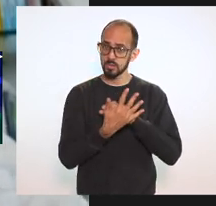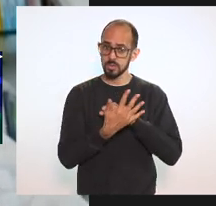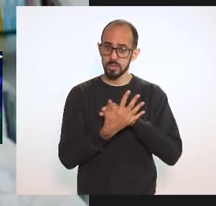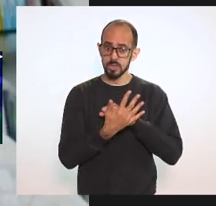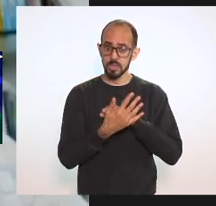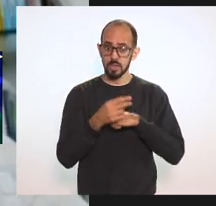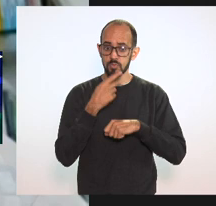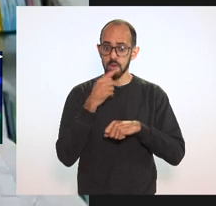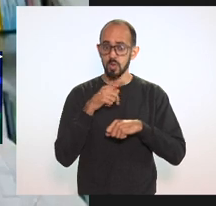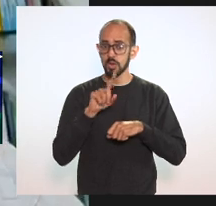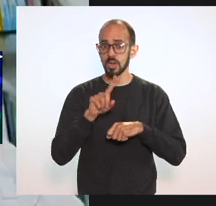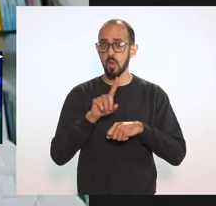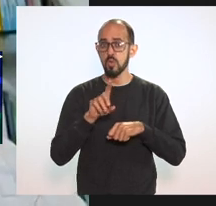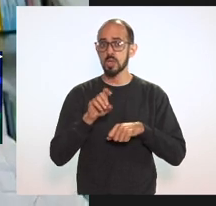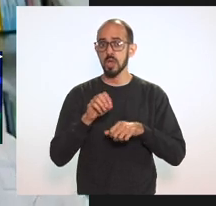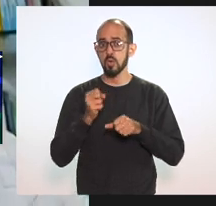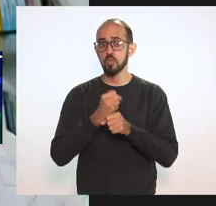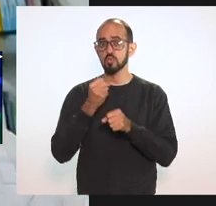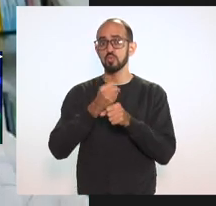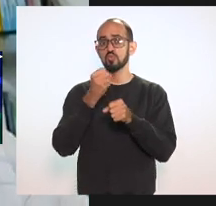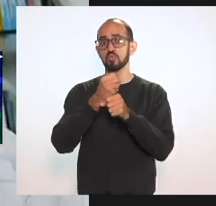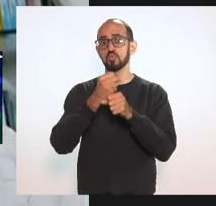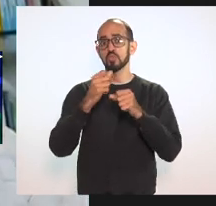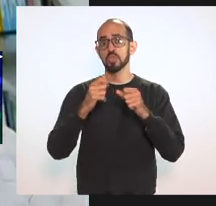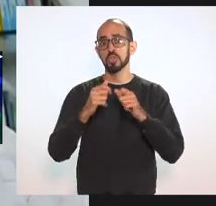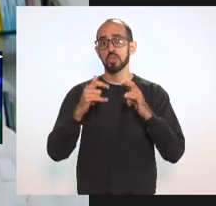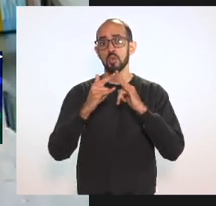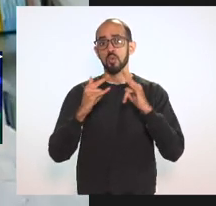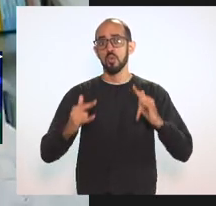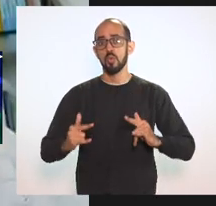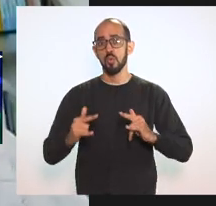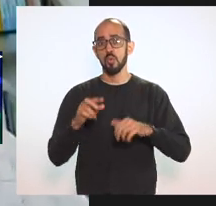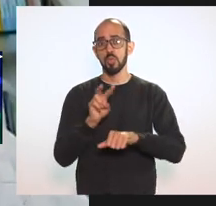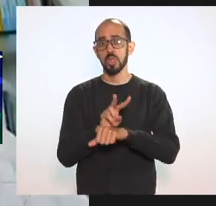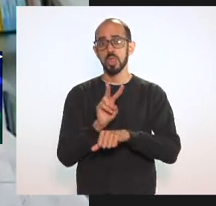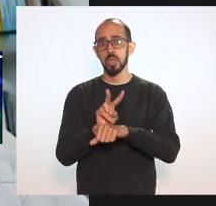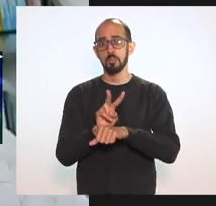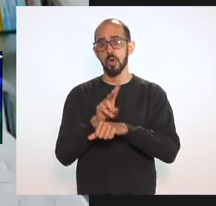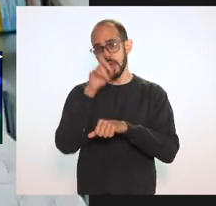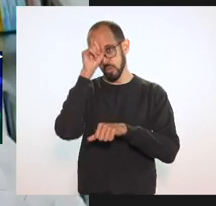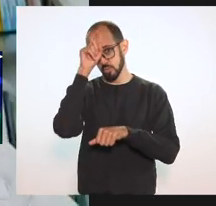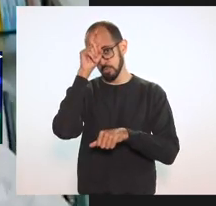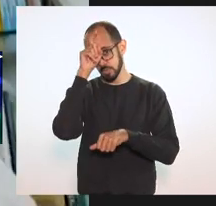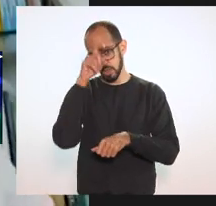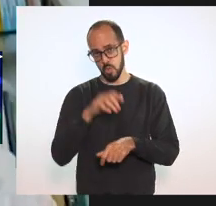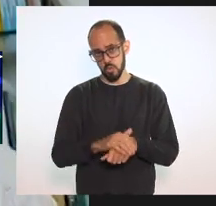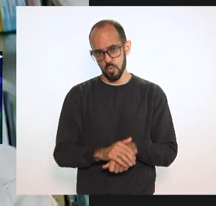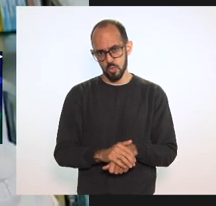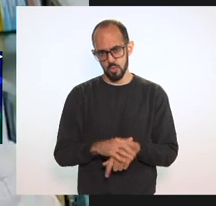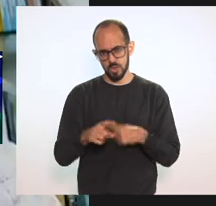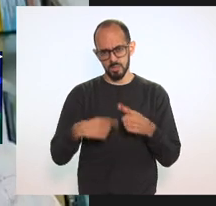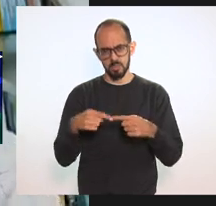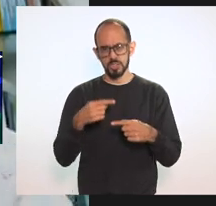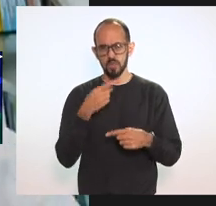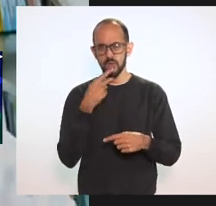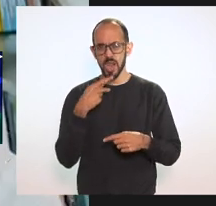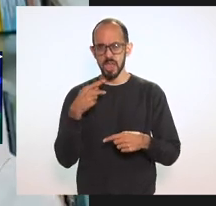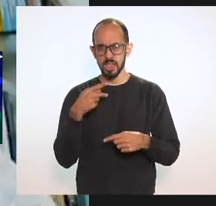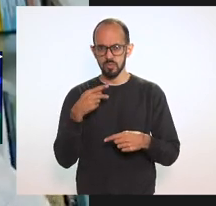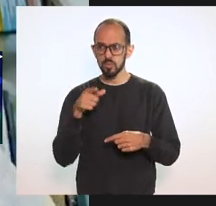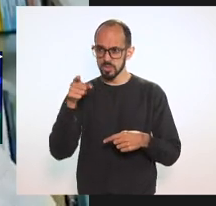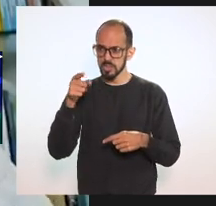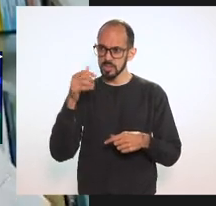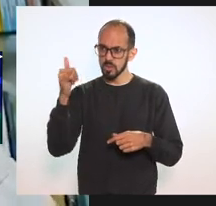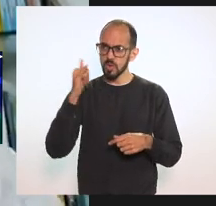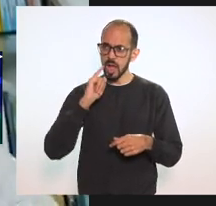construiremos hospital de campanha e logo depois de eu fazer o seguinte Olha só você já é